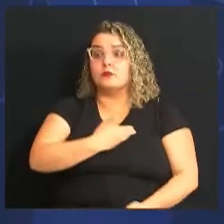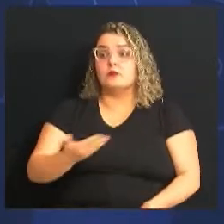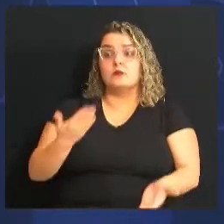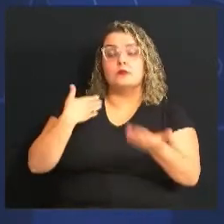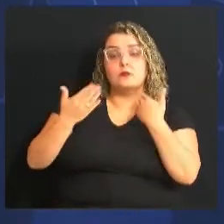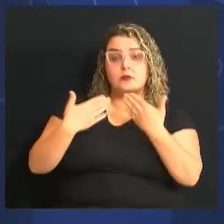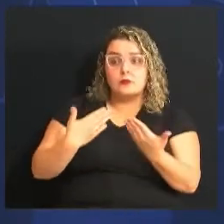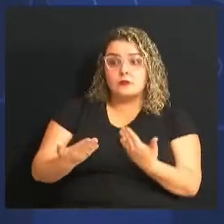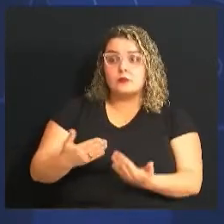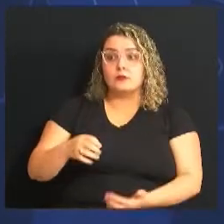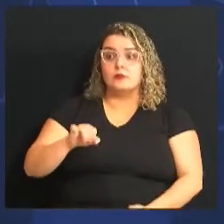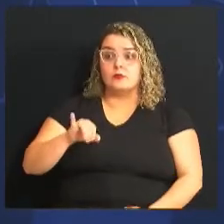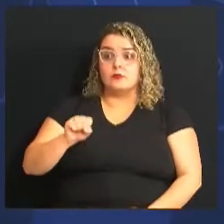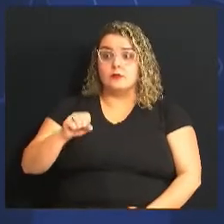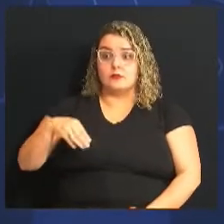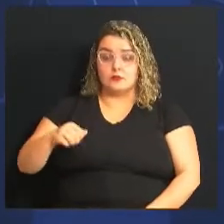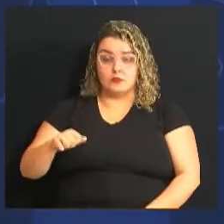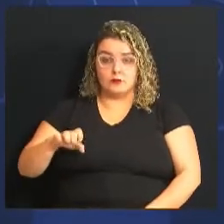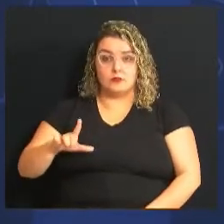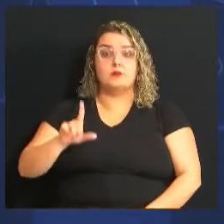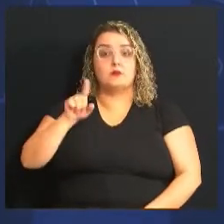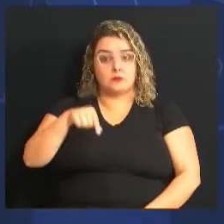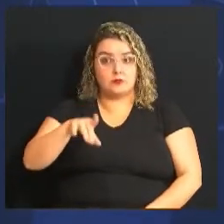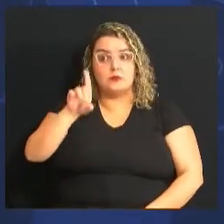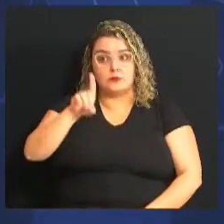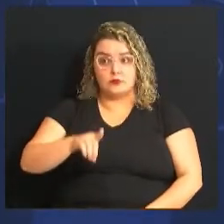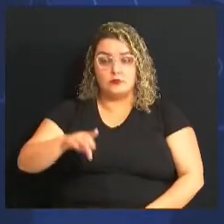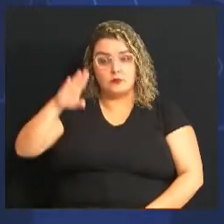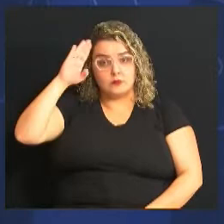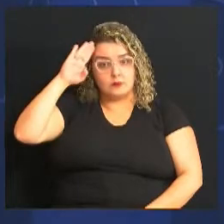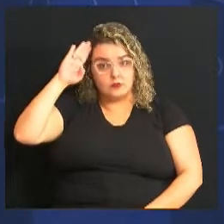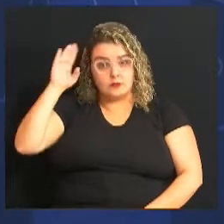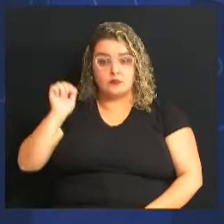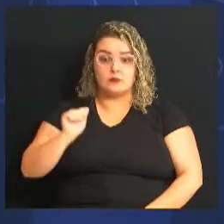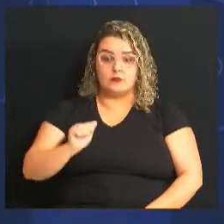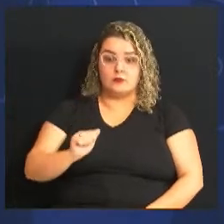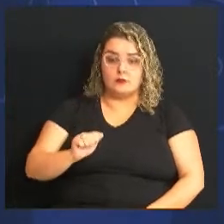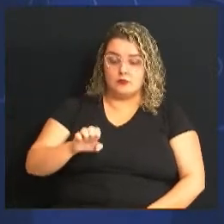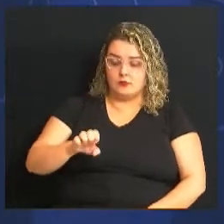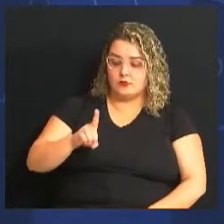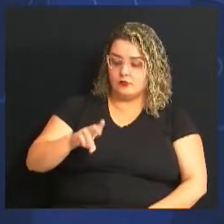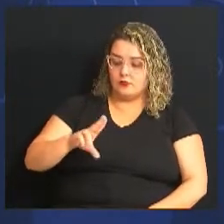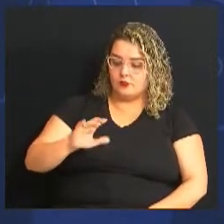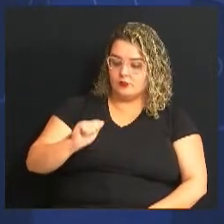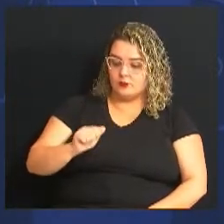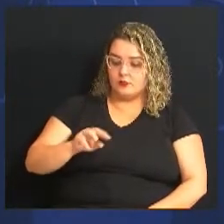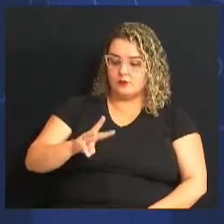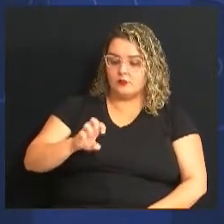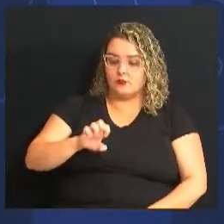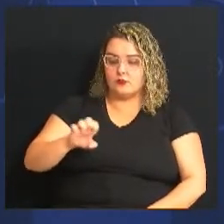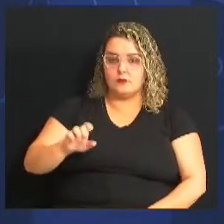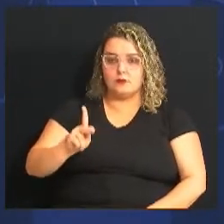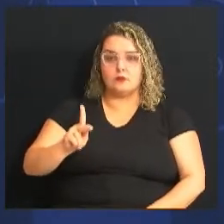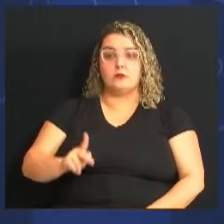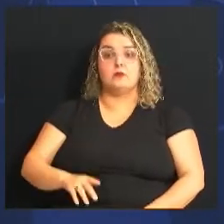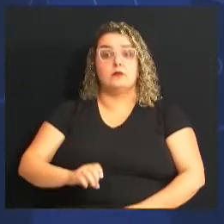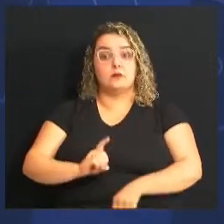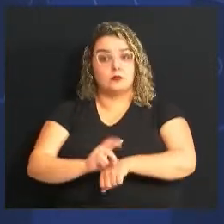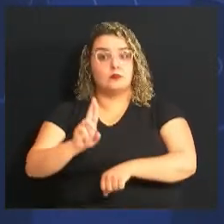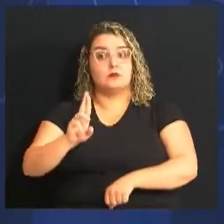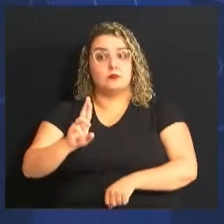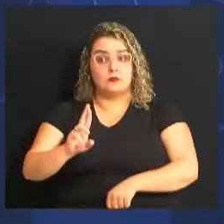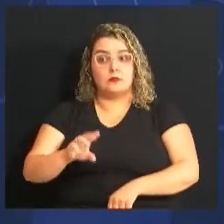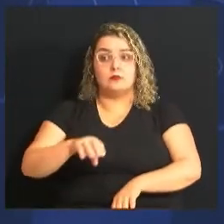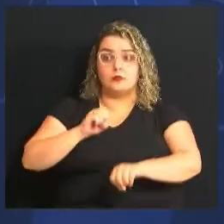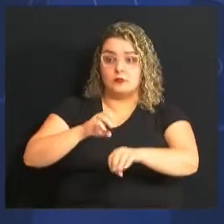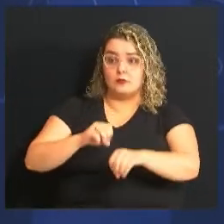com o Ismael Rocha, ele que é diretor acadêmico da Educa Week, doutor em educação, mestre em sociologia. Então,